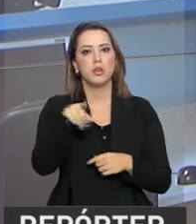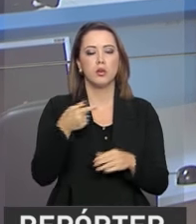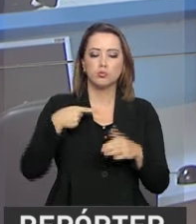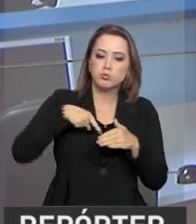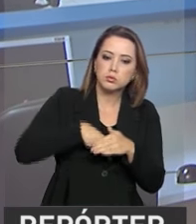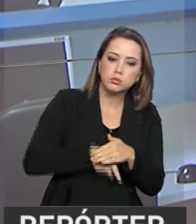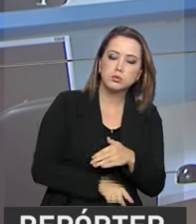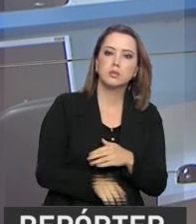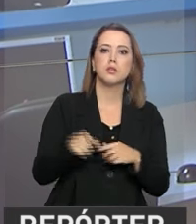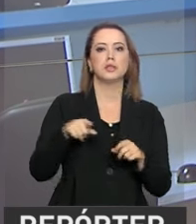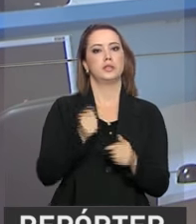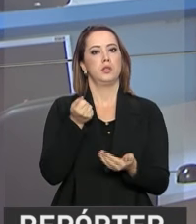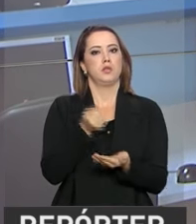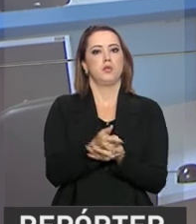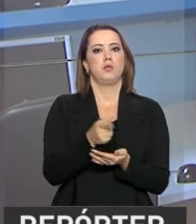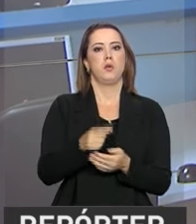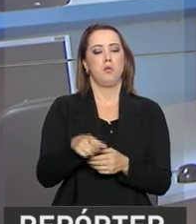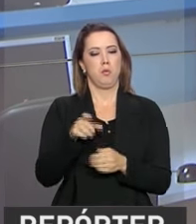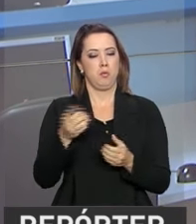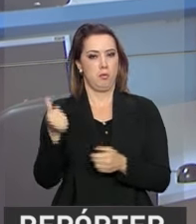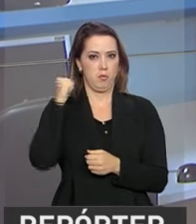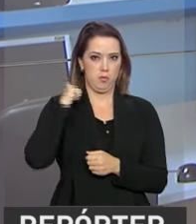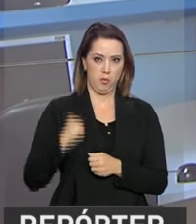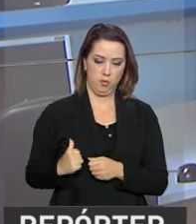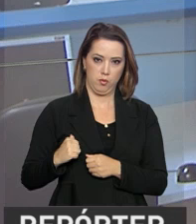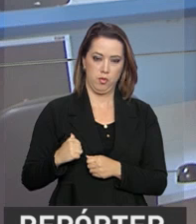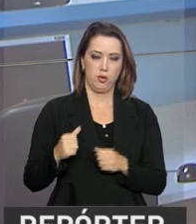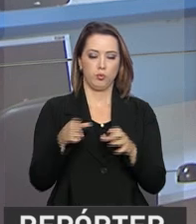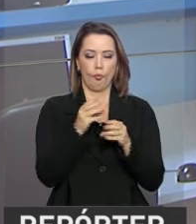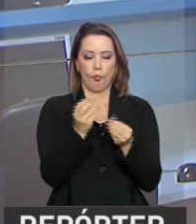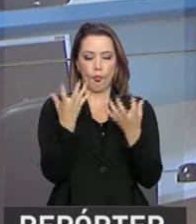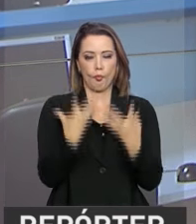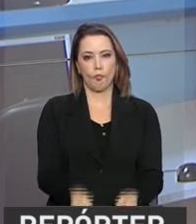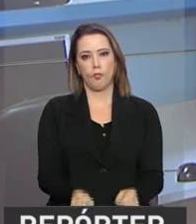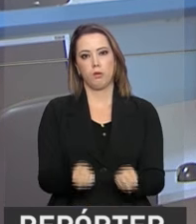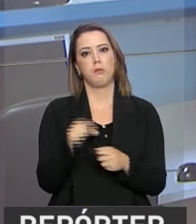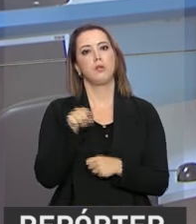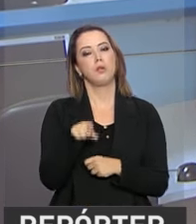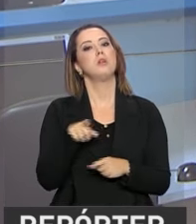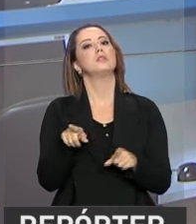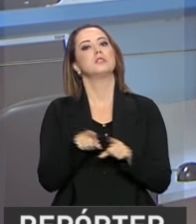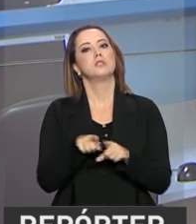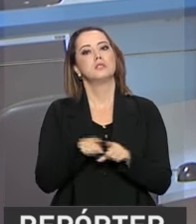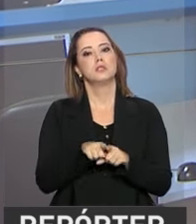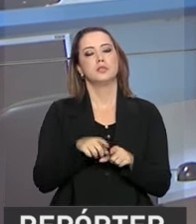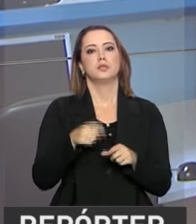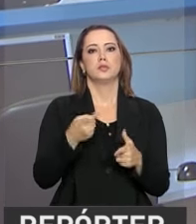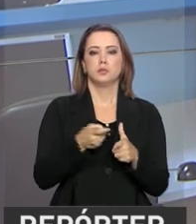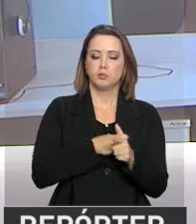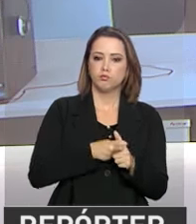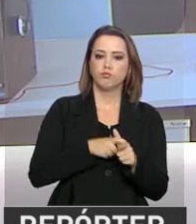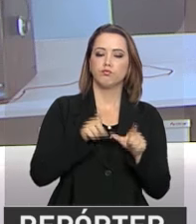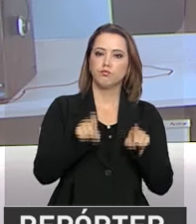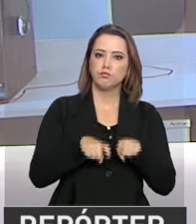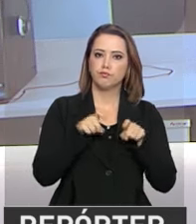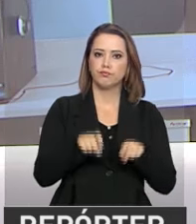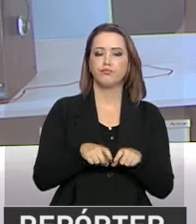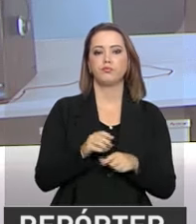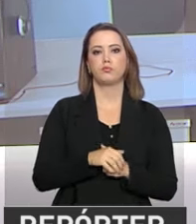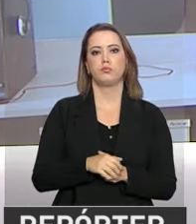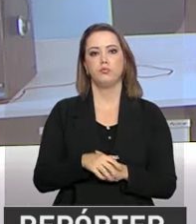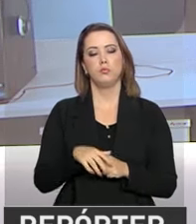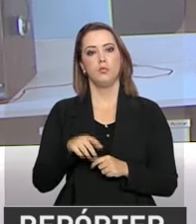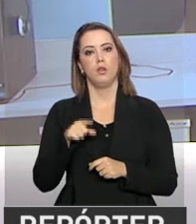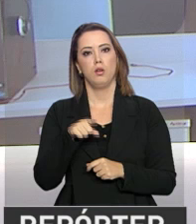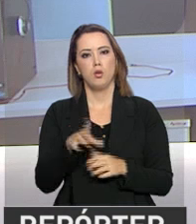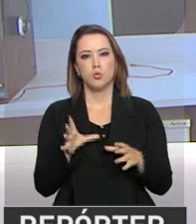poços e pagamento do Bolsa Estiagem. Outro tipo de ajuda é a renegociação de dívidas agrícolas. O comitê criado para